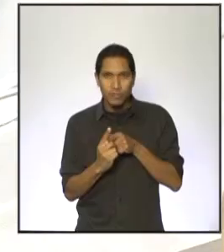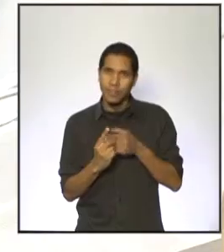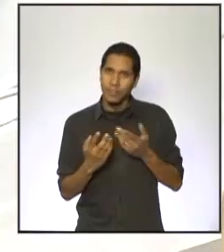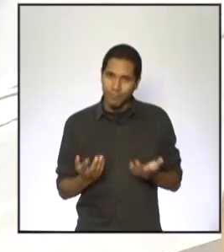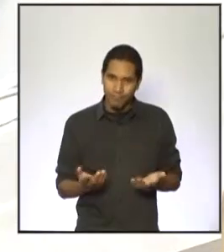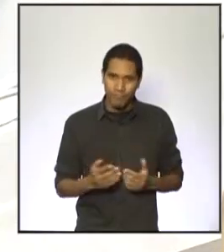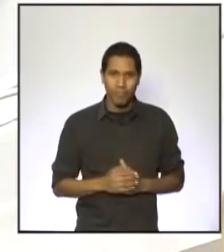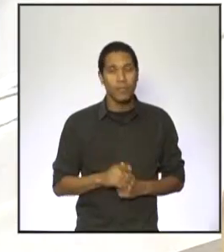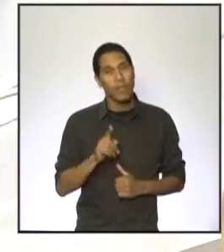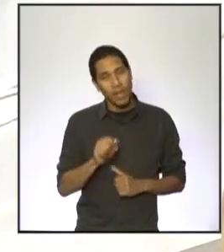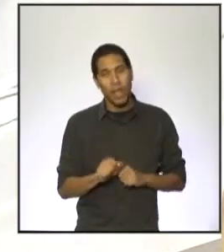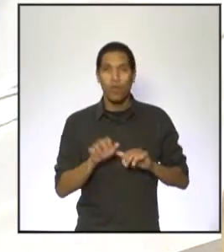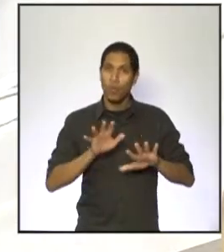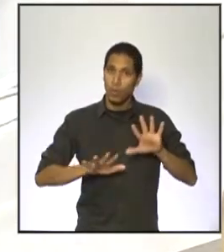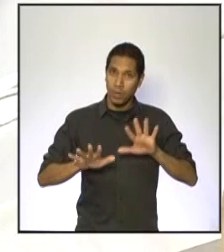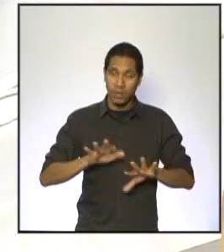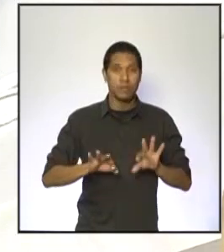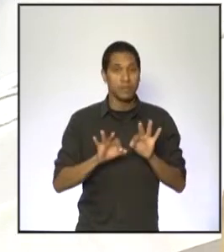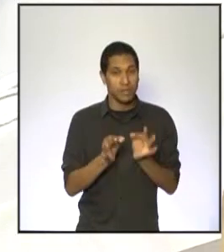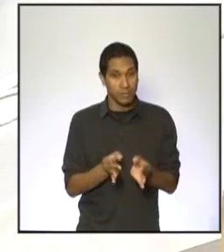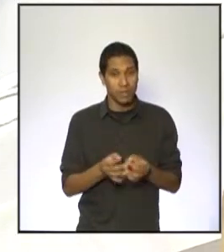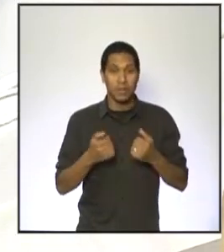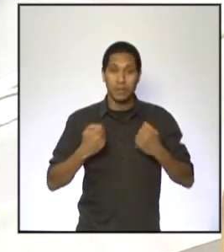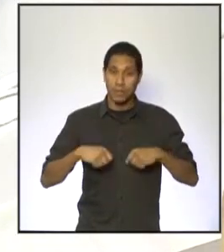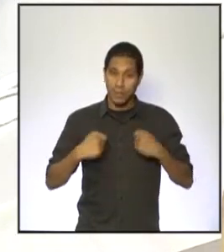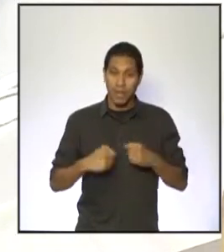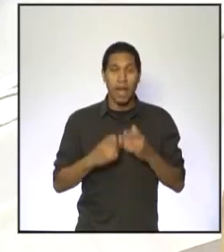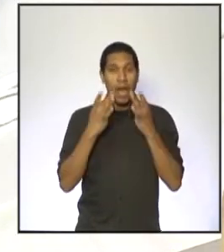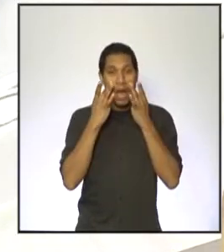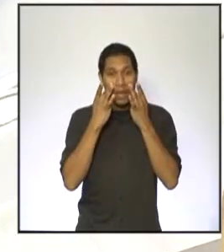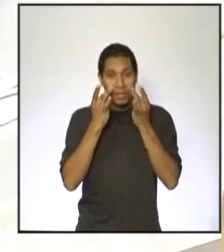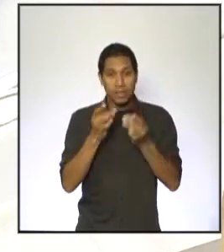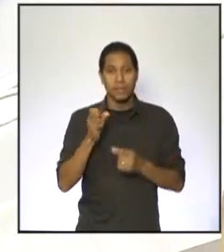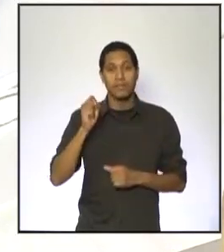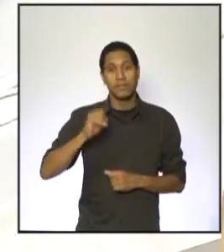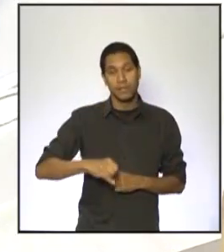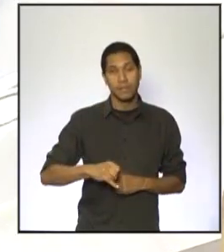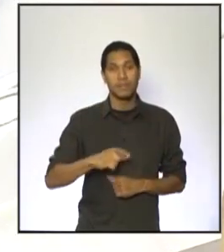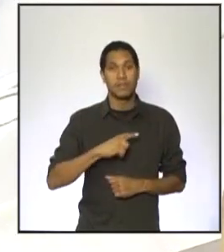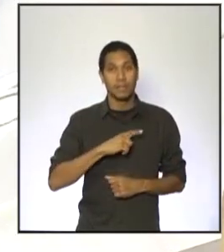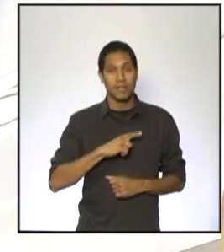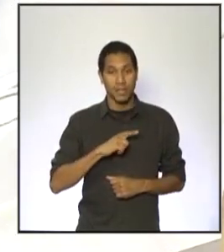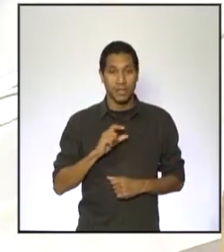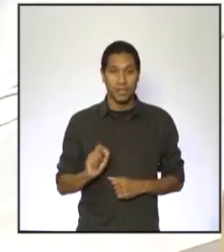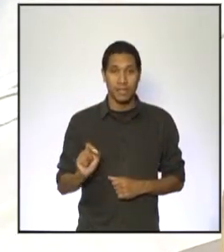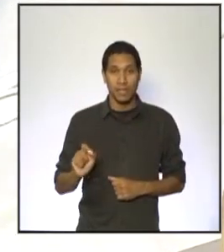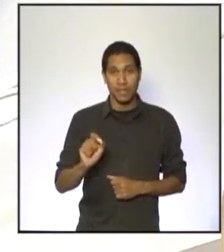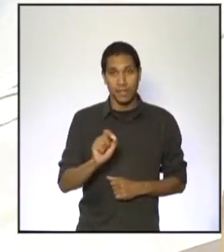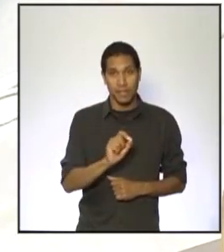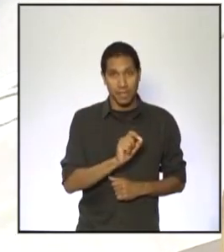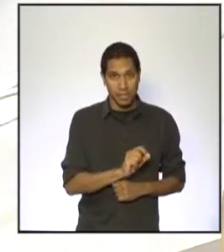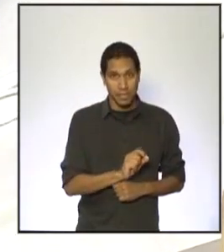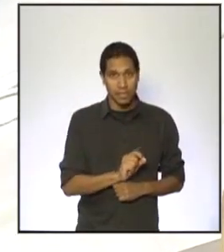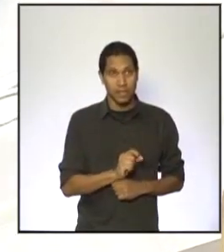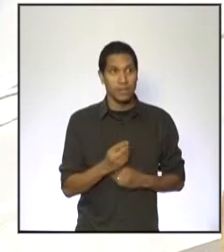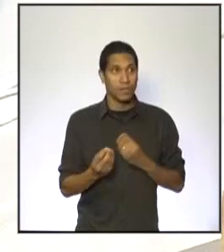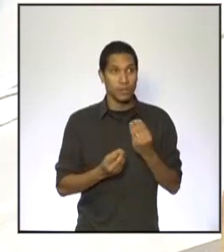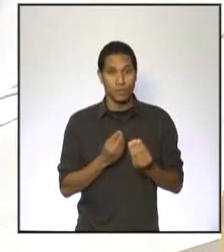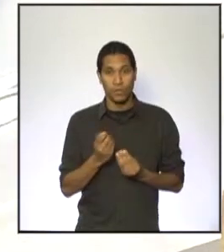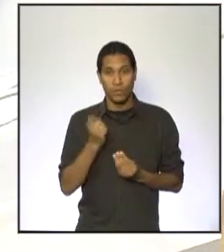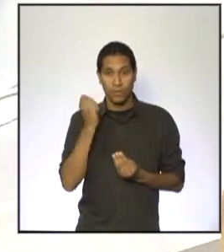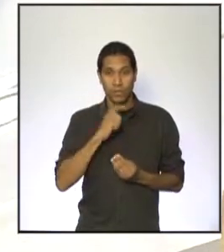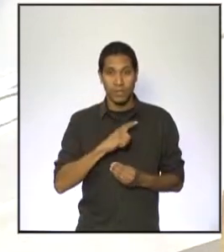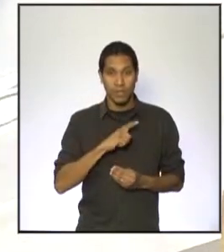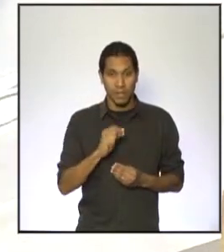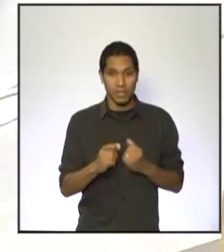cuidados simples, mas que merecem a nossa atenção, porque é através desses cuidados, então, é que a gente garante a